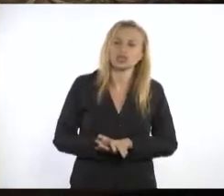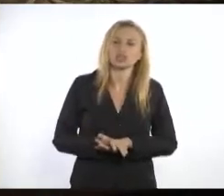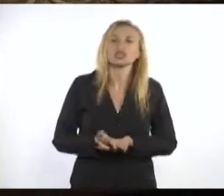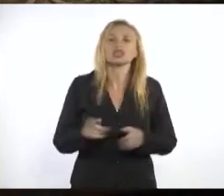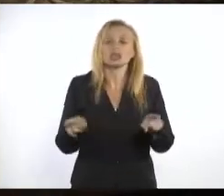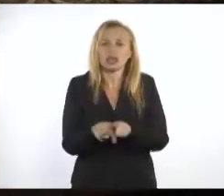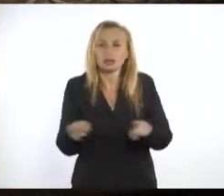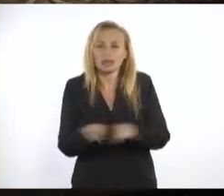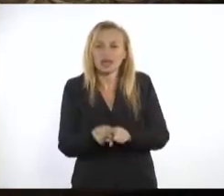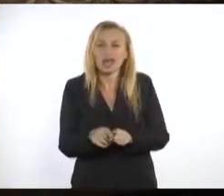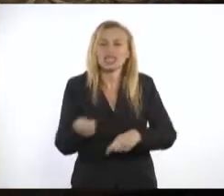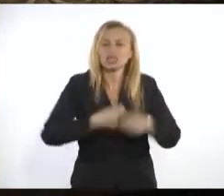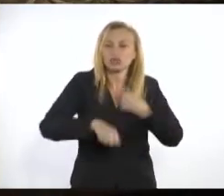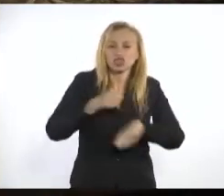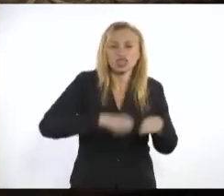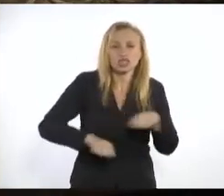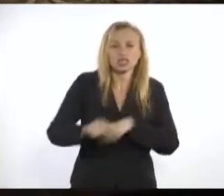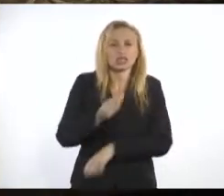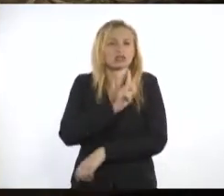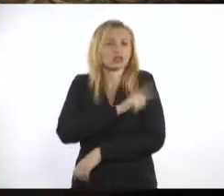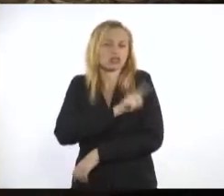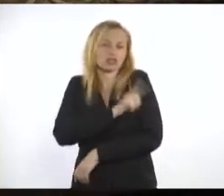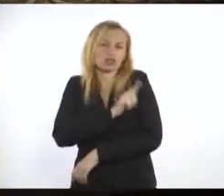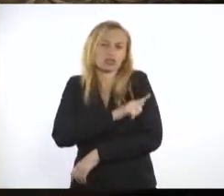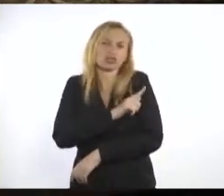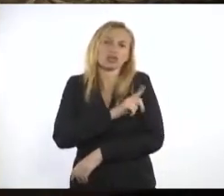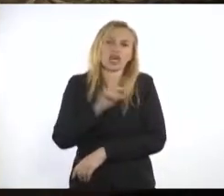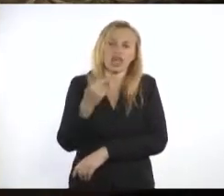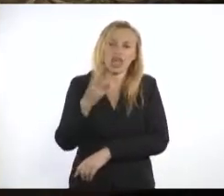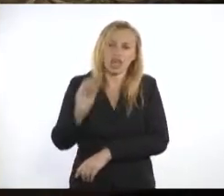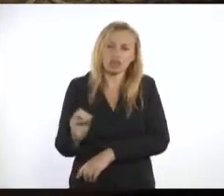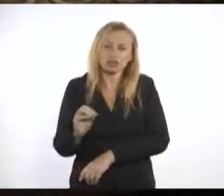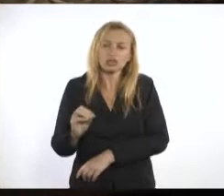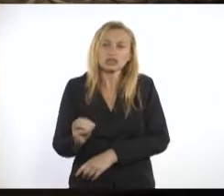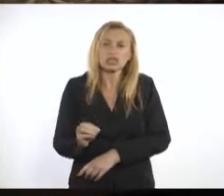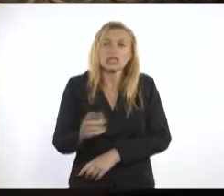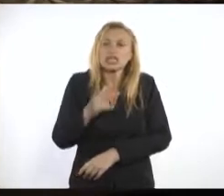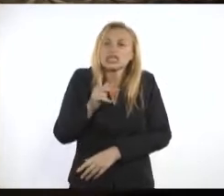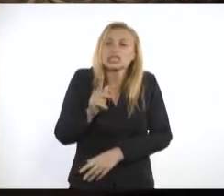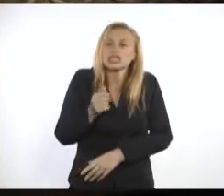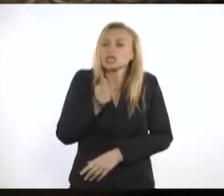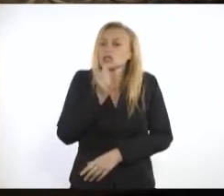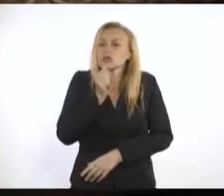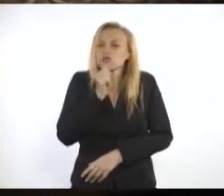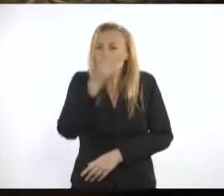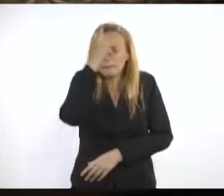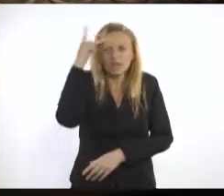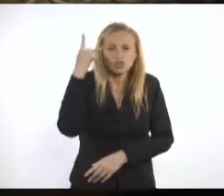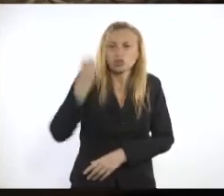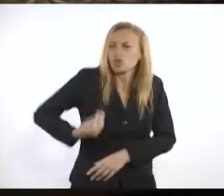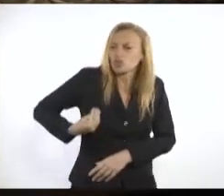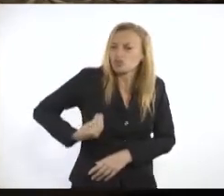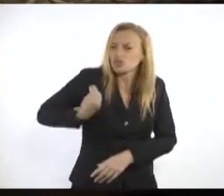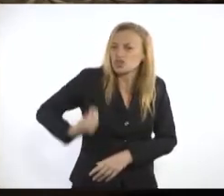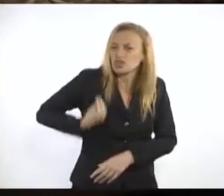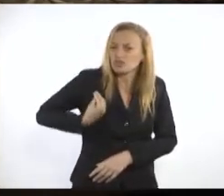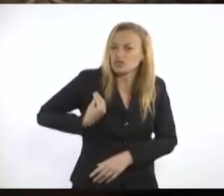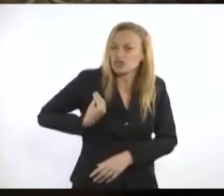a dignidade humana. Afinal de contas, nenhum ser humano sobrevive sem água. Isso é um